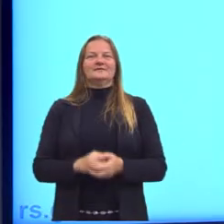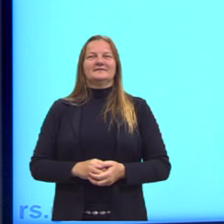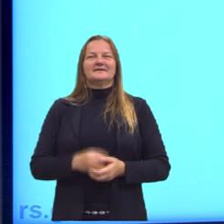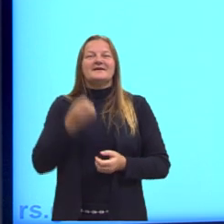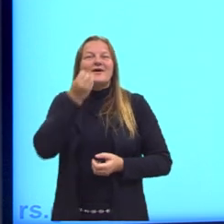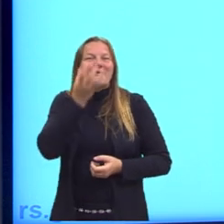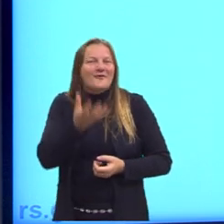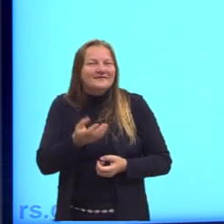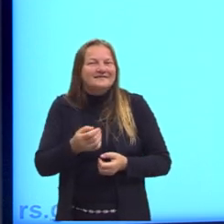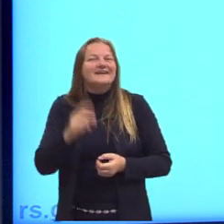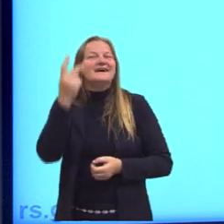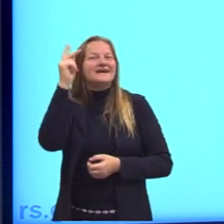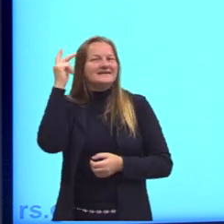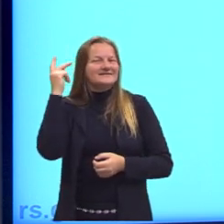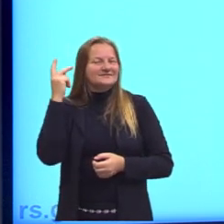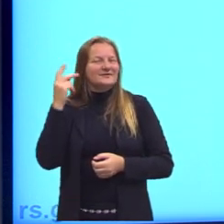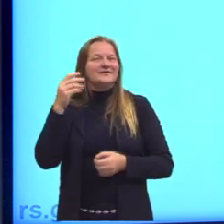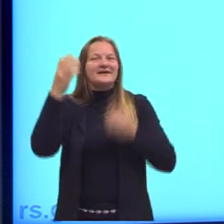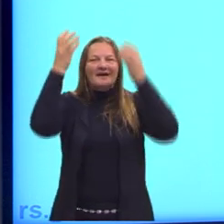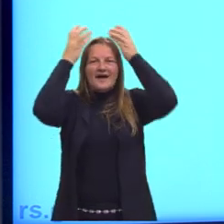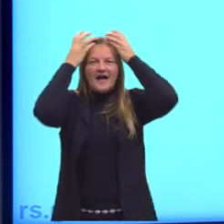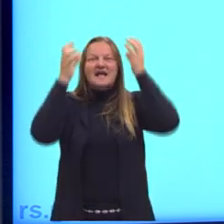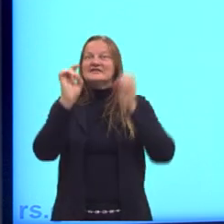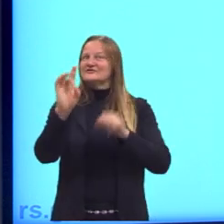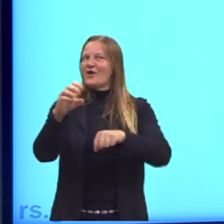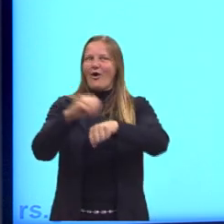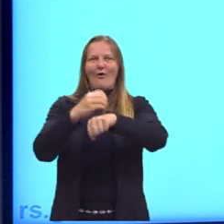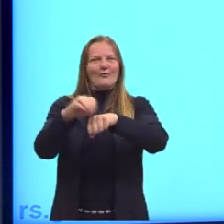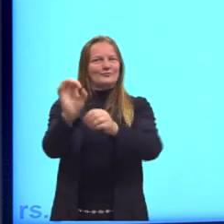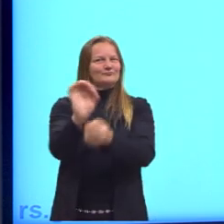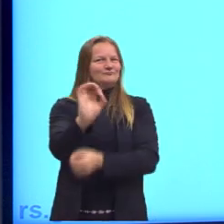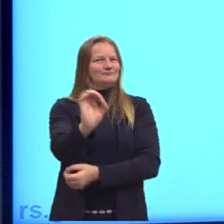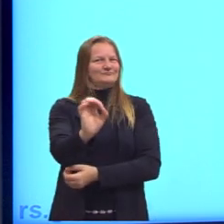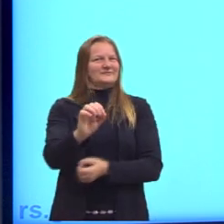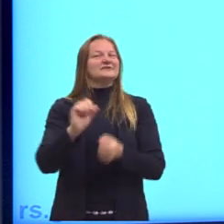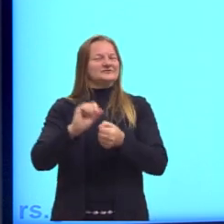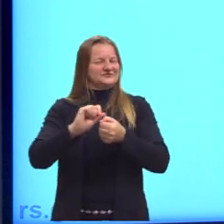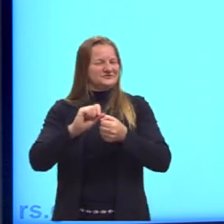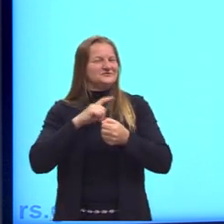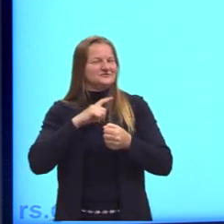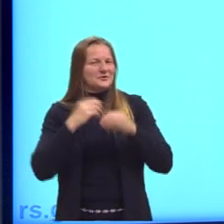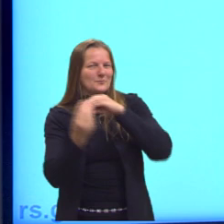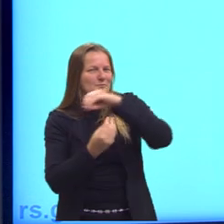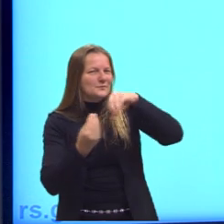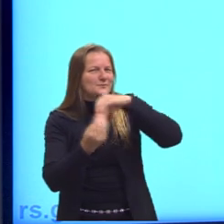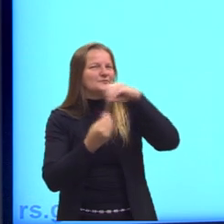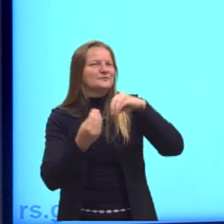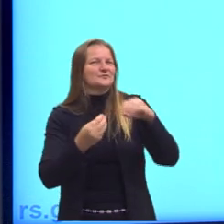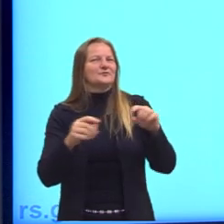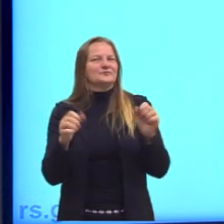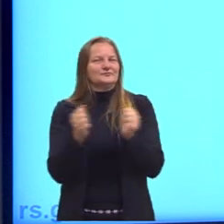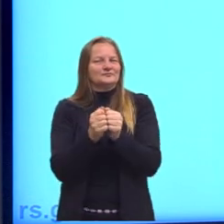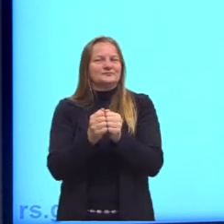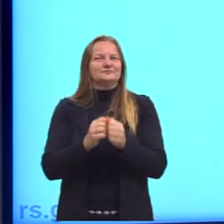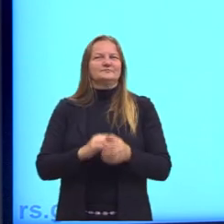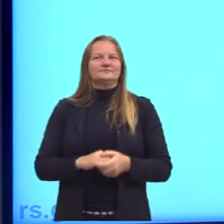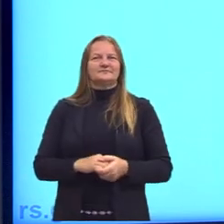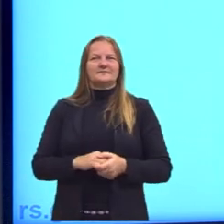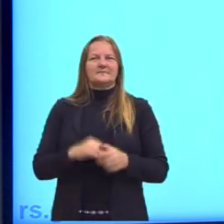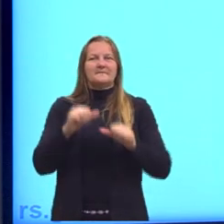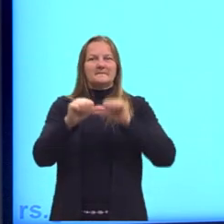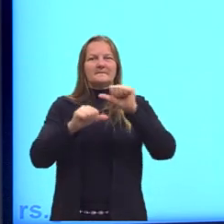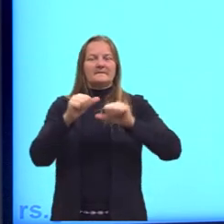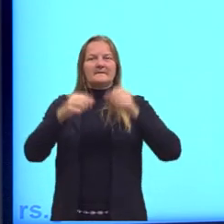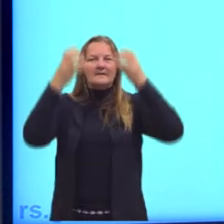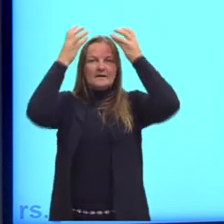conta a história que realmente A Coroa do Rei Não era totalmente de ouro ela tinha algum outro material junto o que